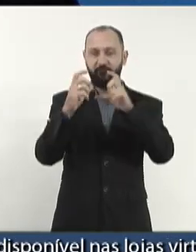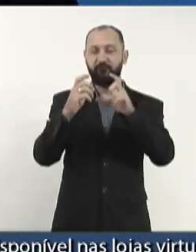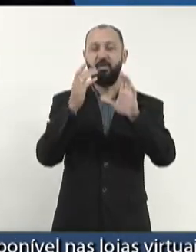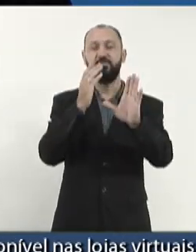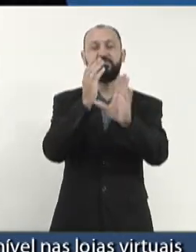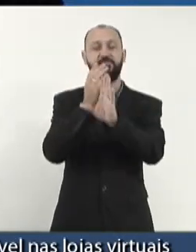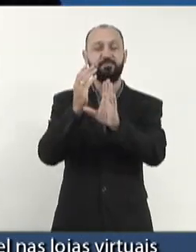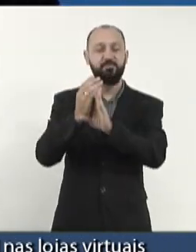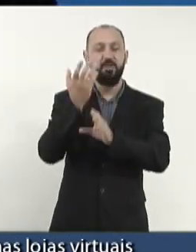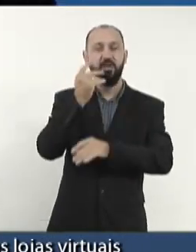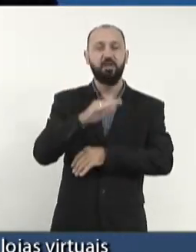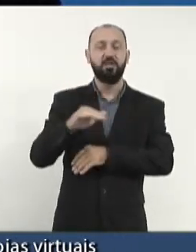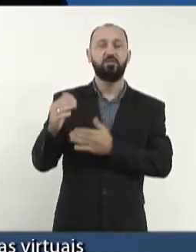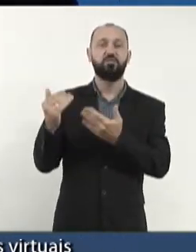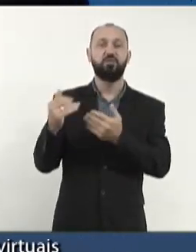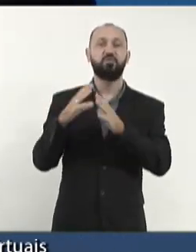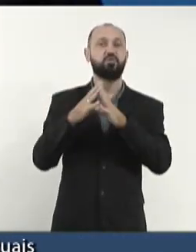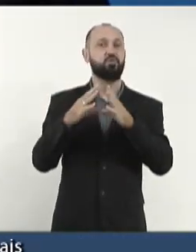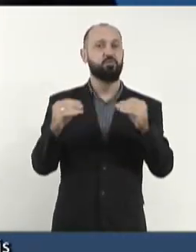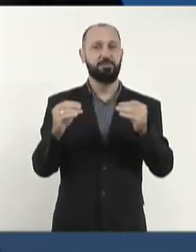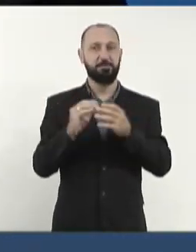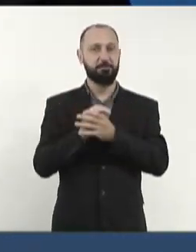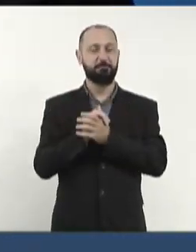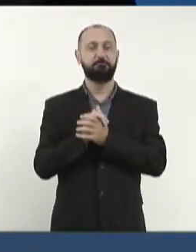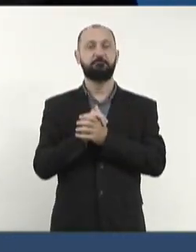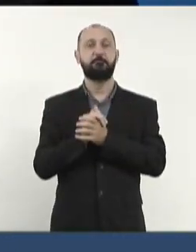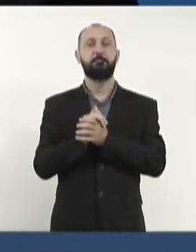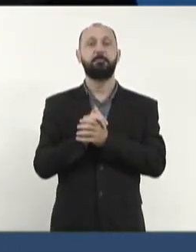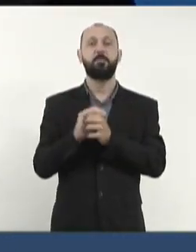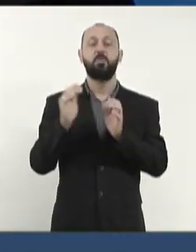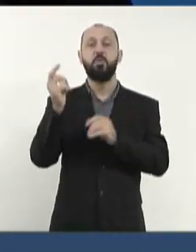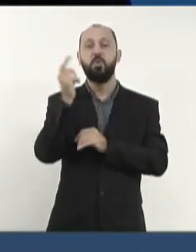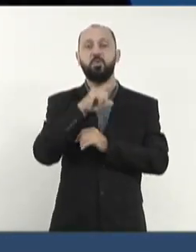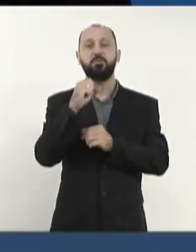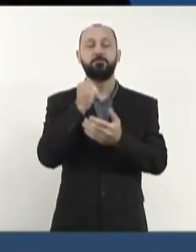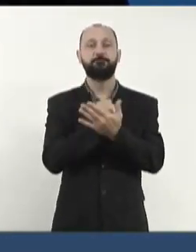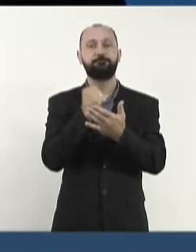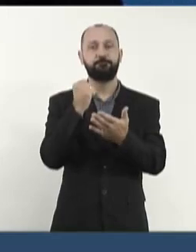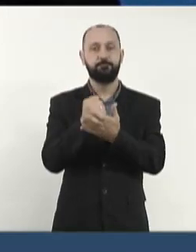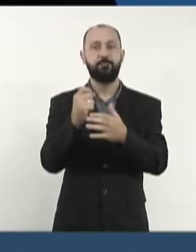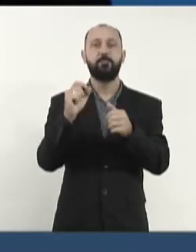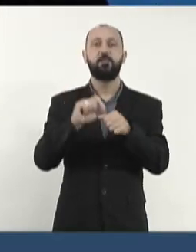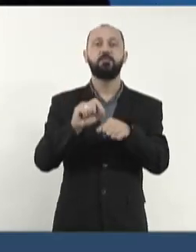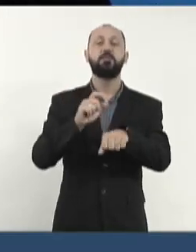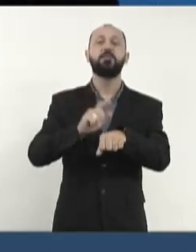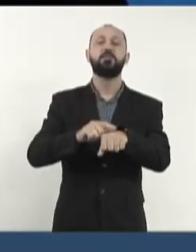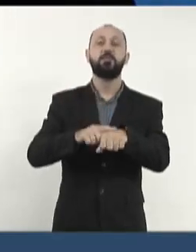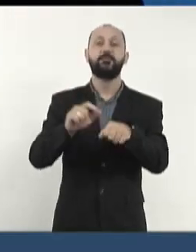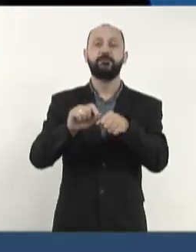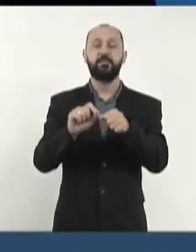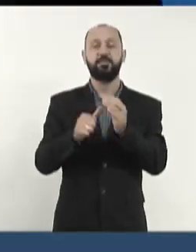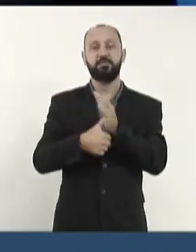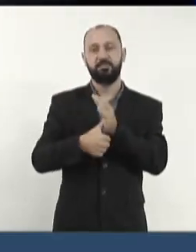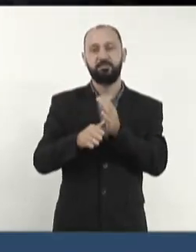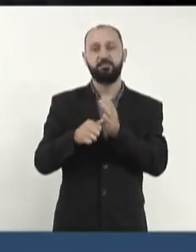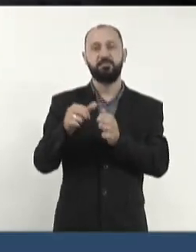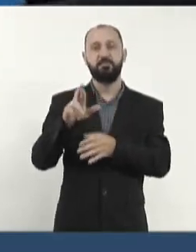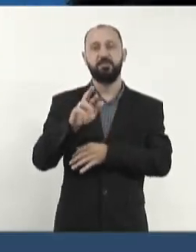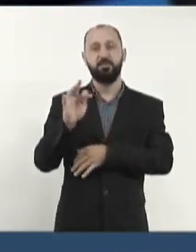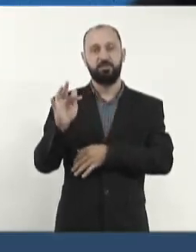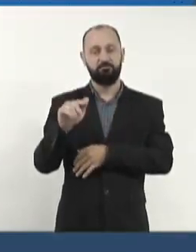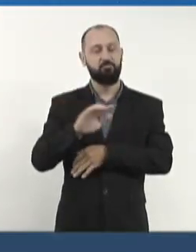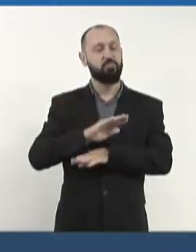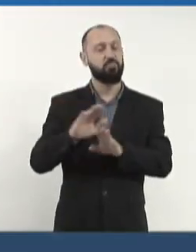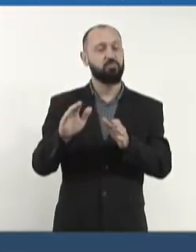Crianças e Adolescentes Desaparecidos, por meio do cadastro realizado quando a confecção da carteira de identidade ou segunda via do